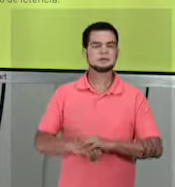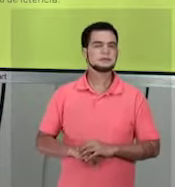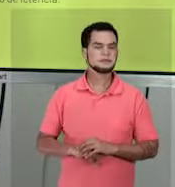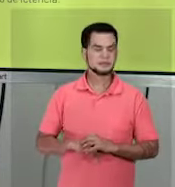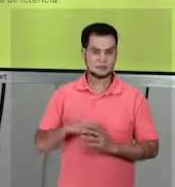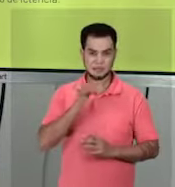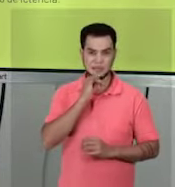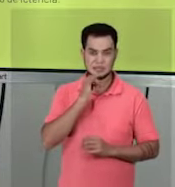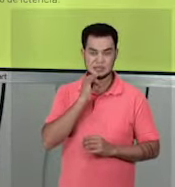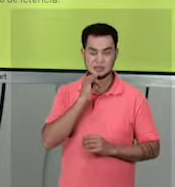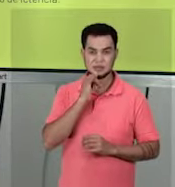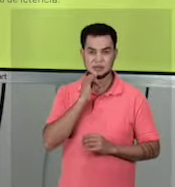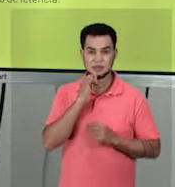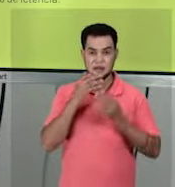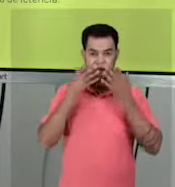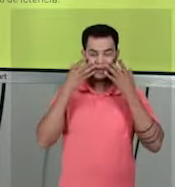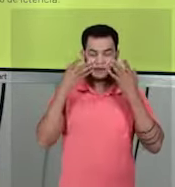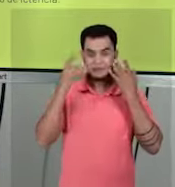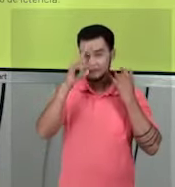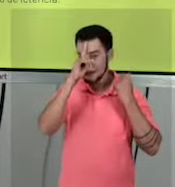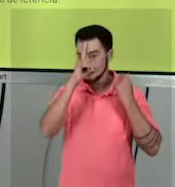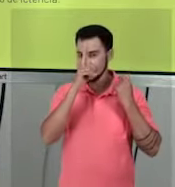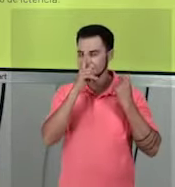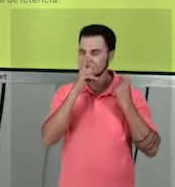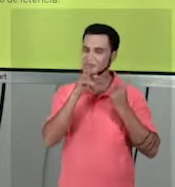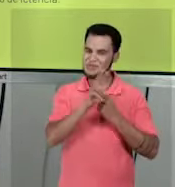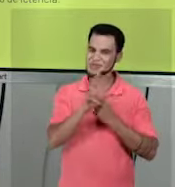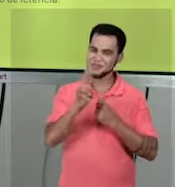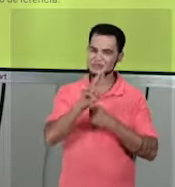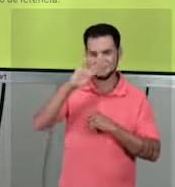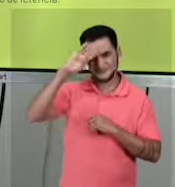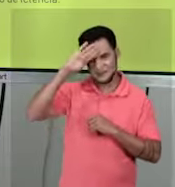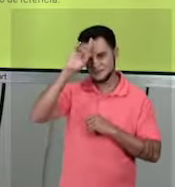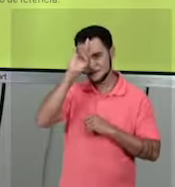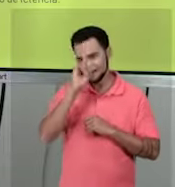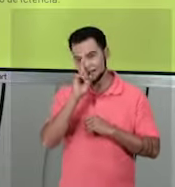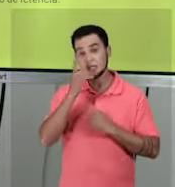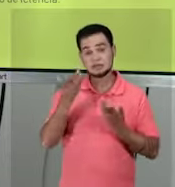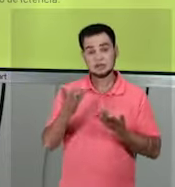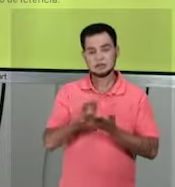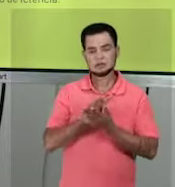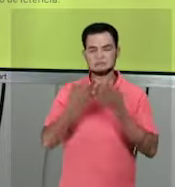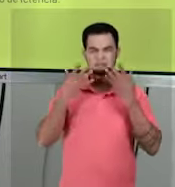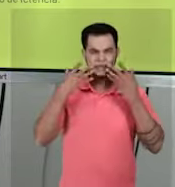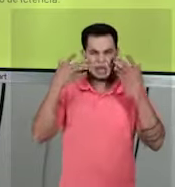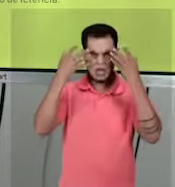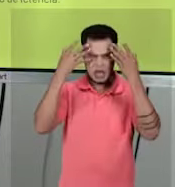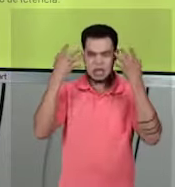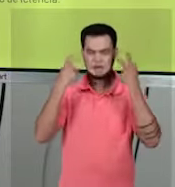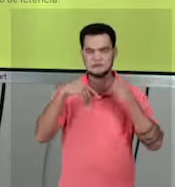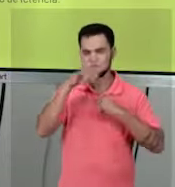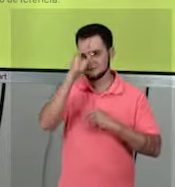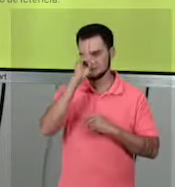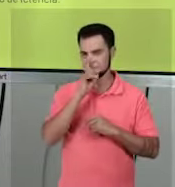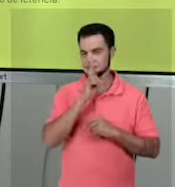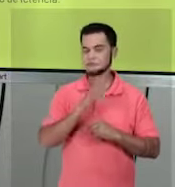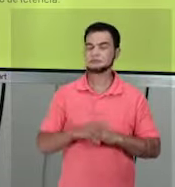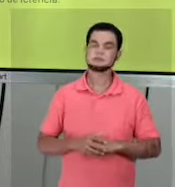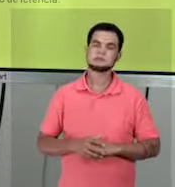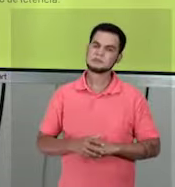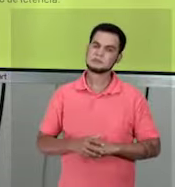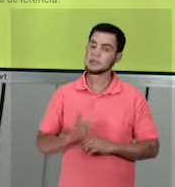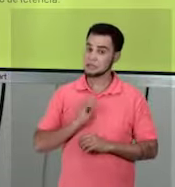o amarelamento da pele. O nome dela já diz, né? Febre amarela. Bom, existem alguns sintomas que são ainda mais